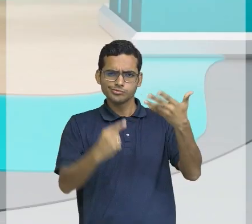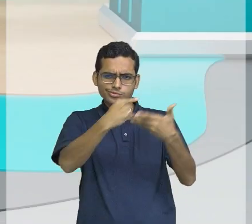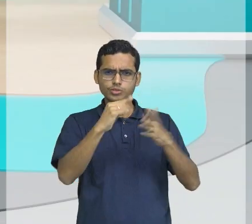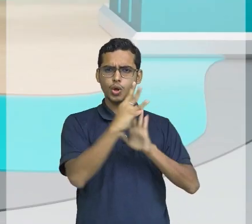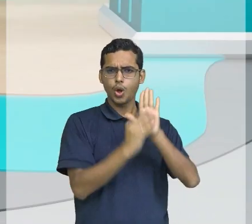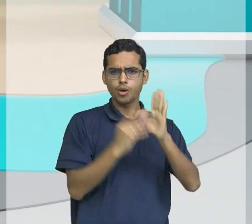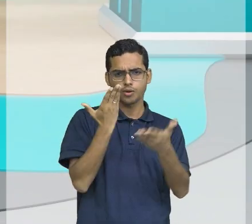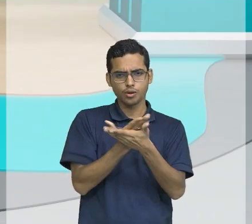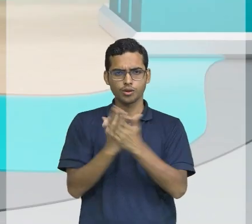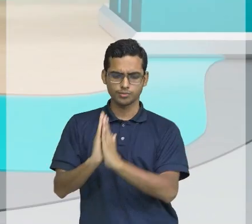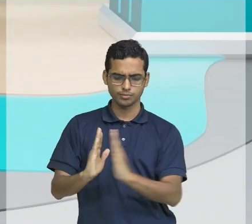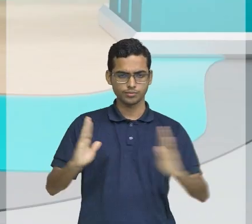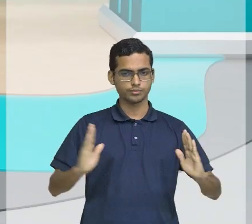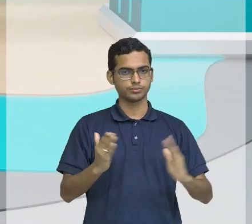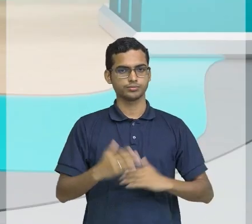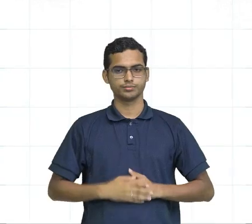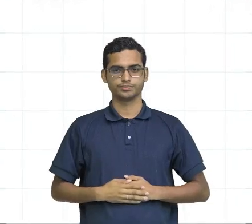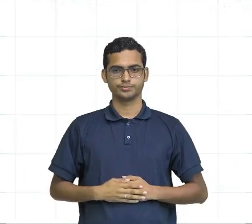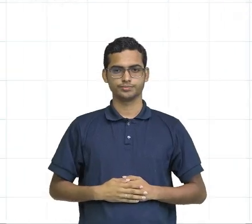nós vimos nesta unidade.